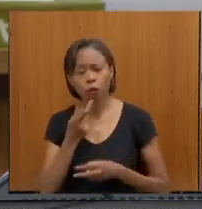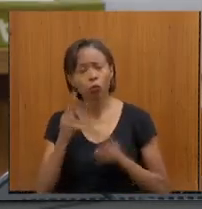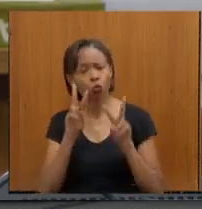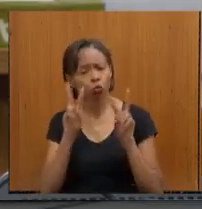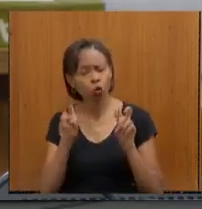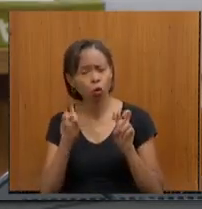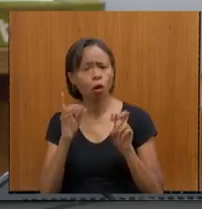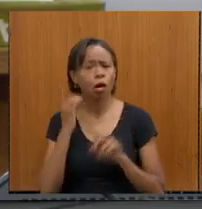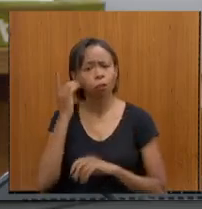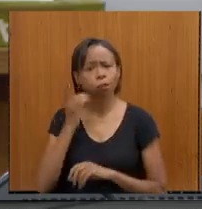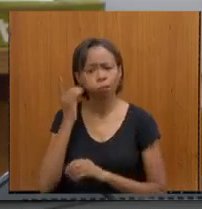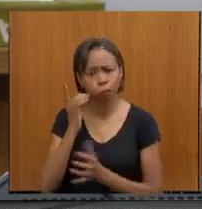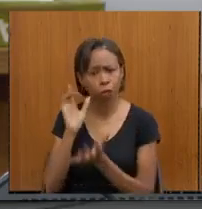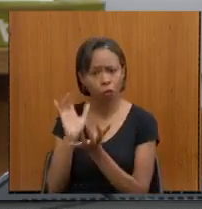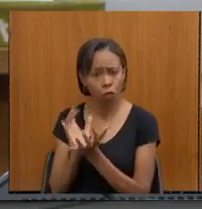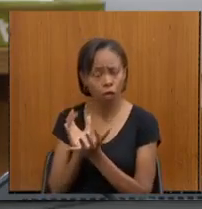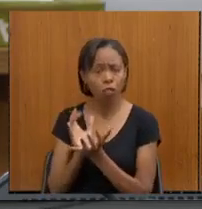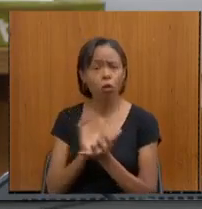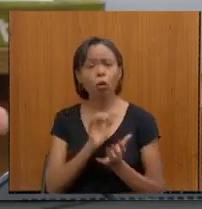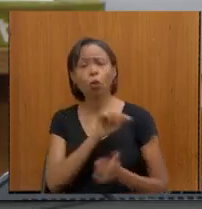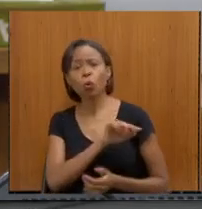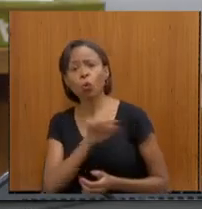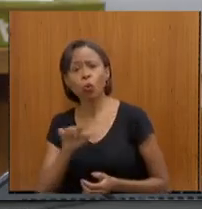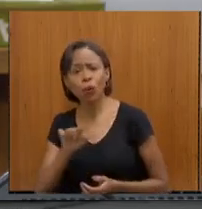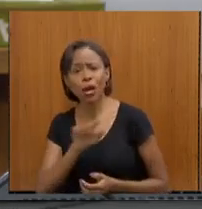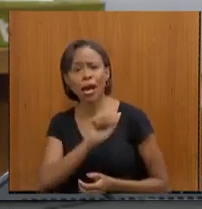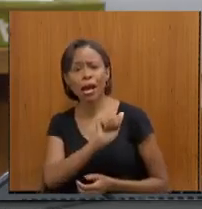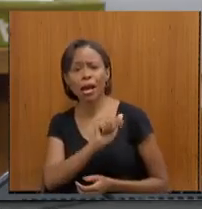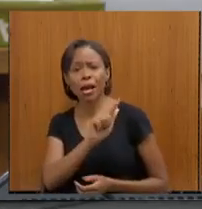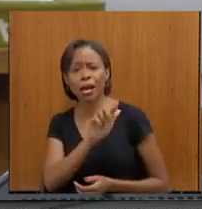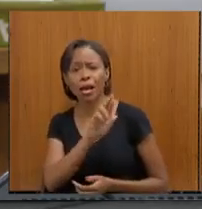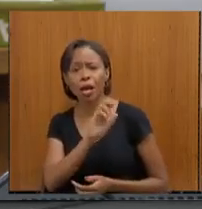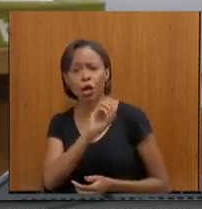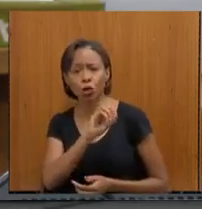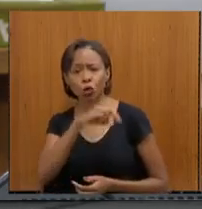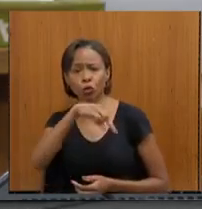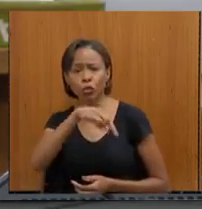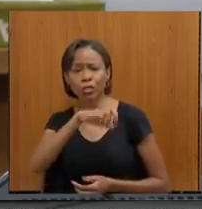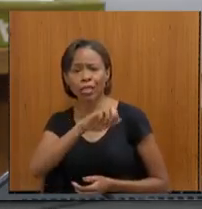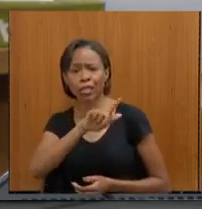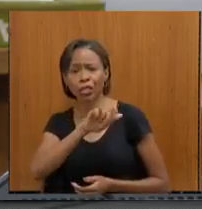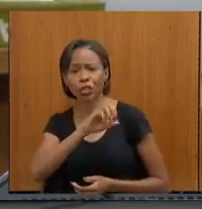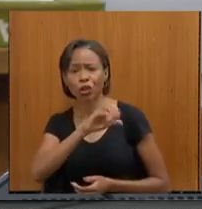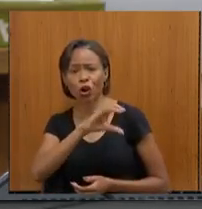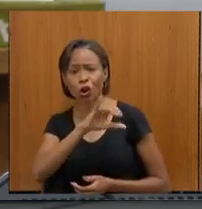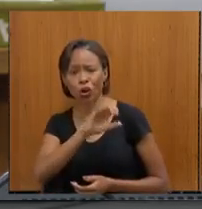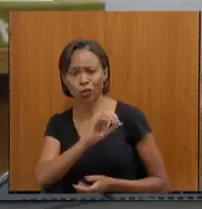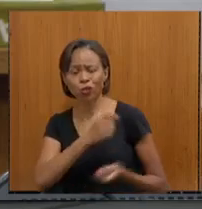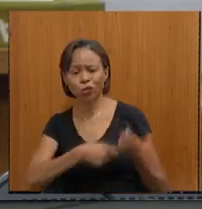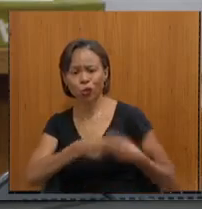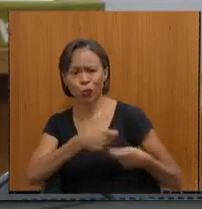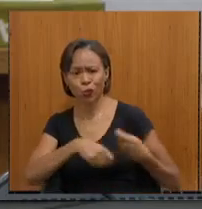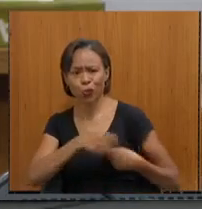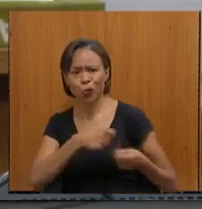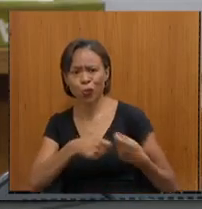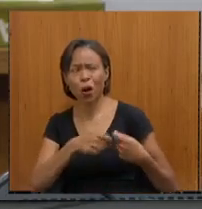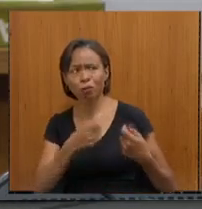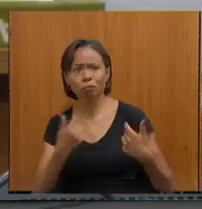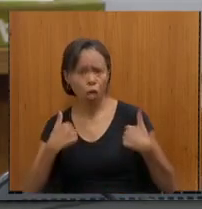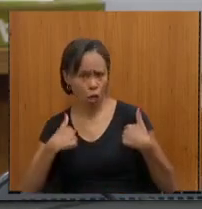quando se fala do agronegócio pessoal mesma muita gente porque eu sou do meio vivo fala que eu estou o deputado mas eu sou produtor